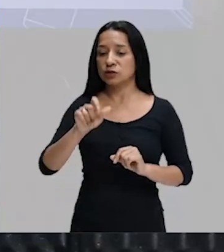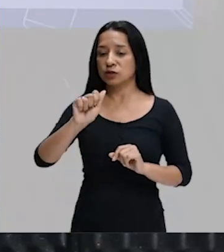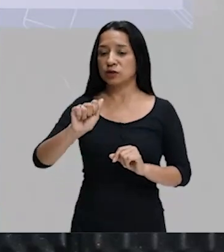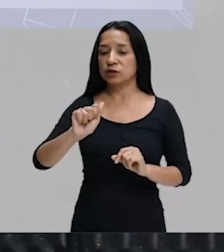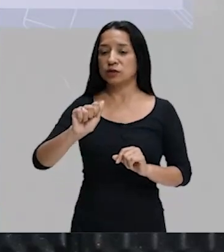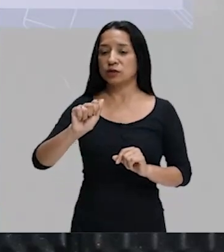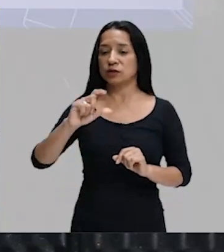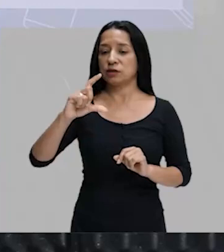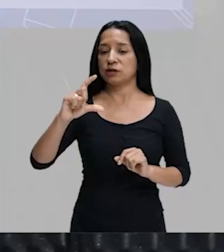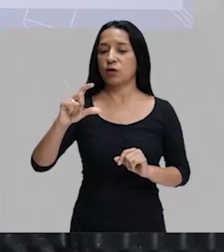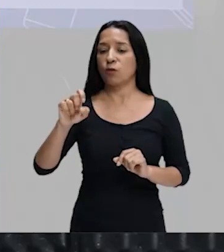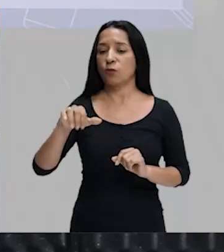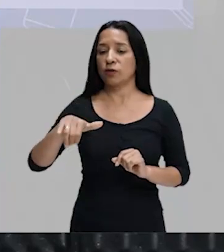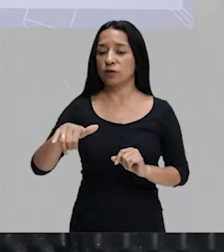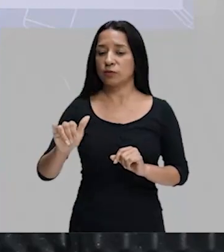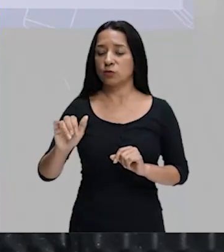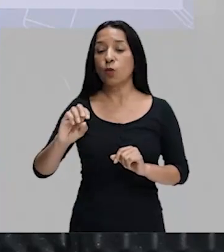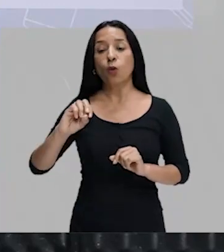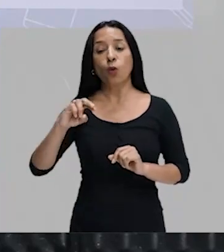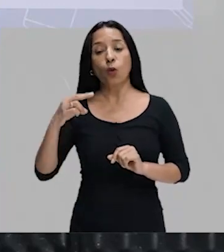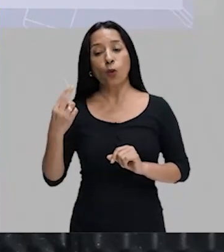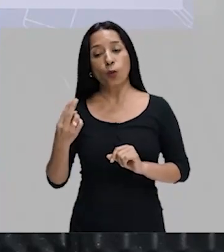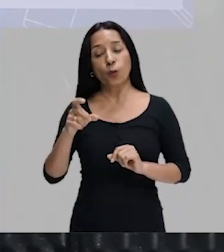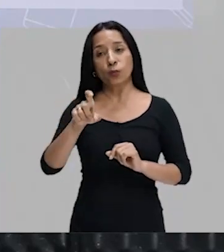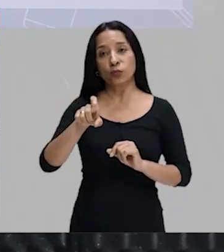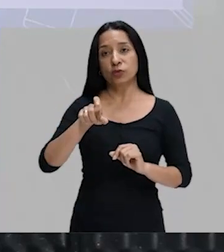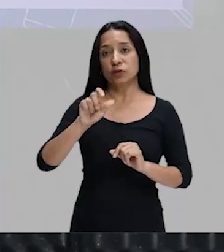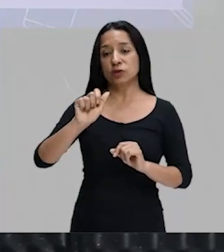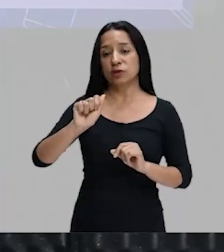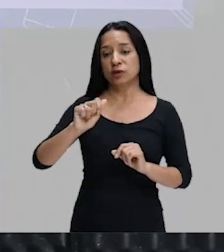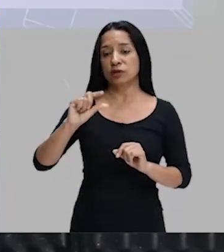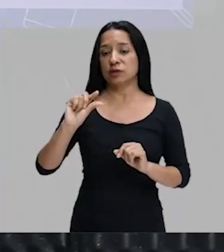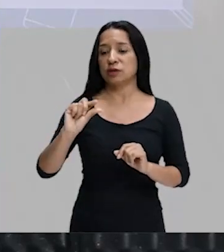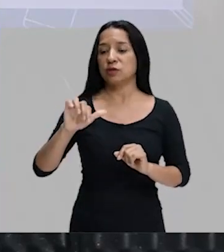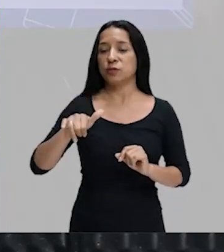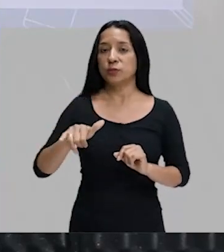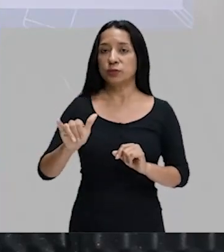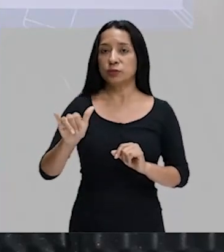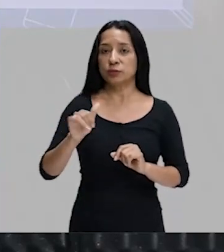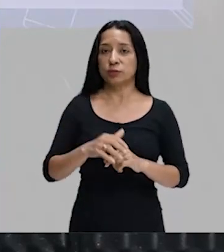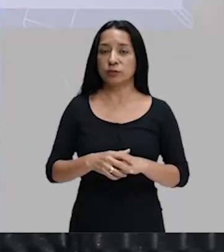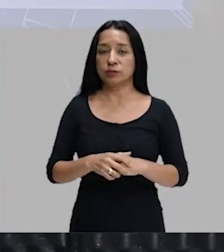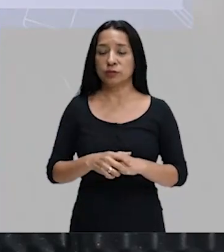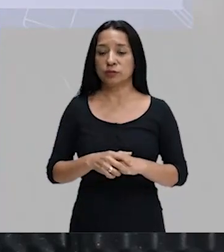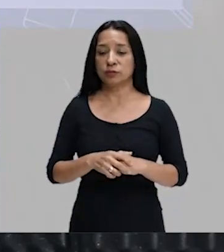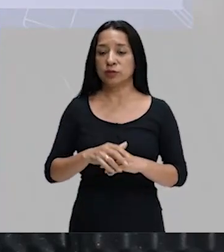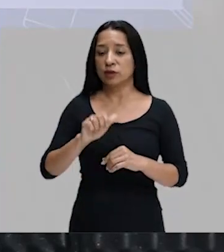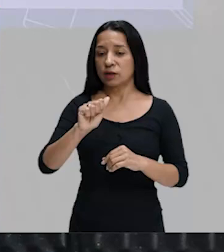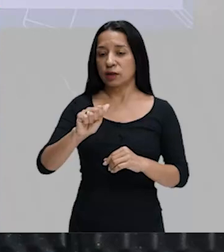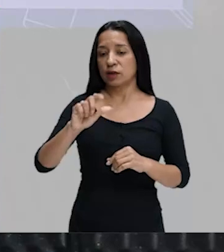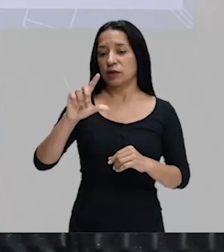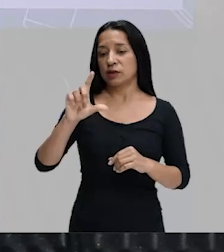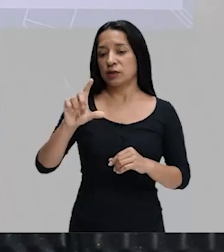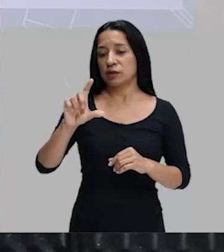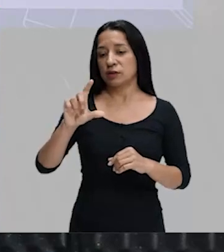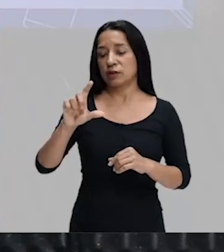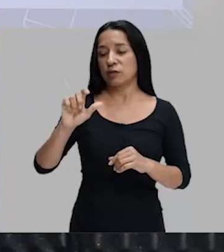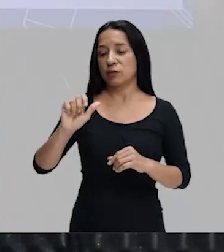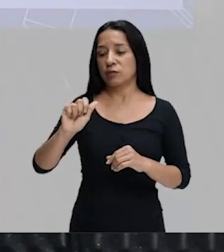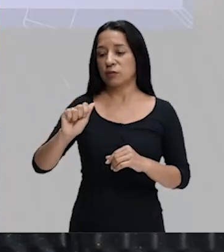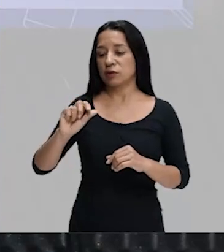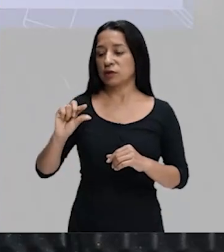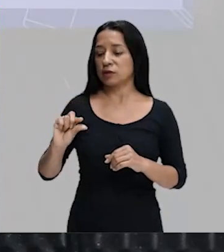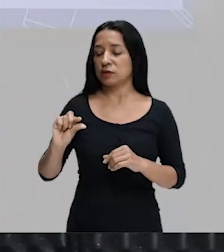Y, ou ele vai ser X-azinho Y. O azão e o azinho, eles